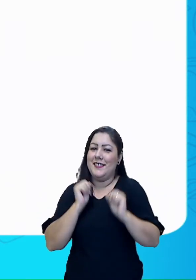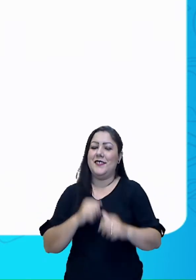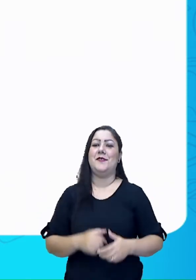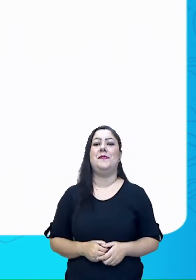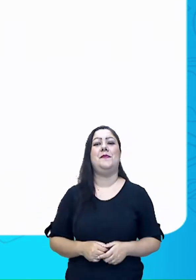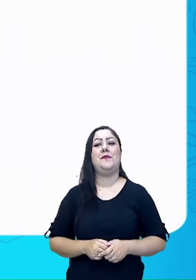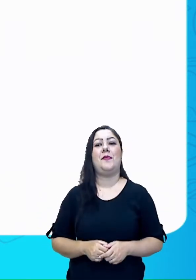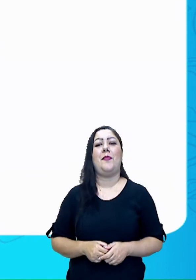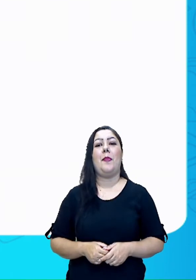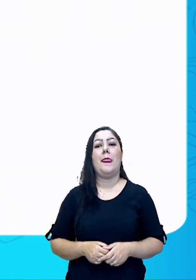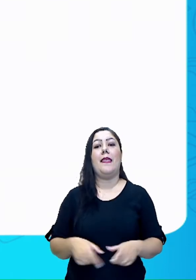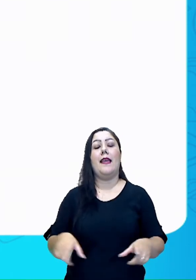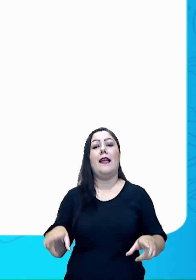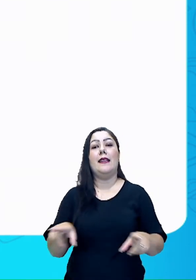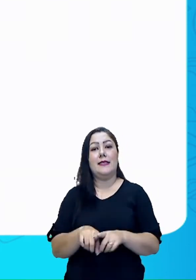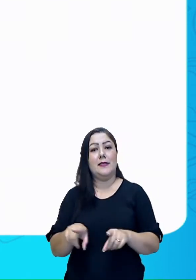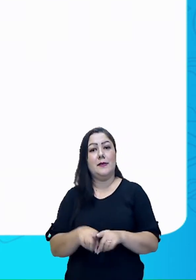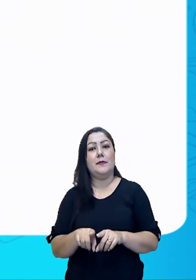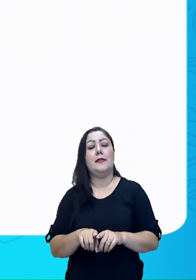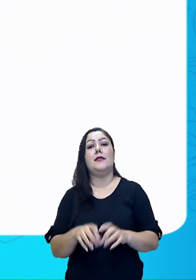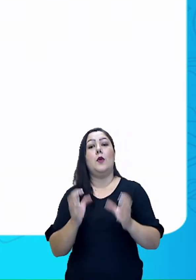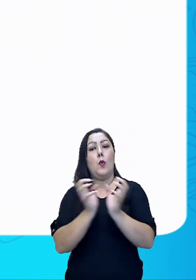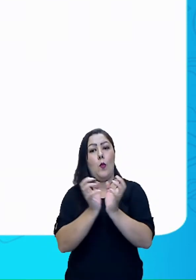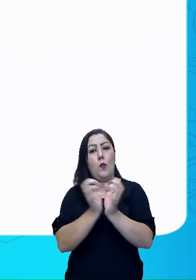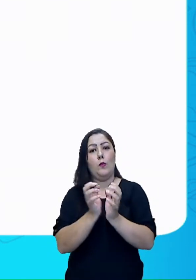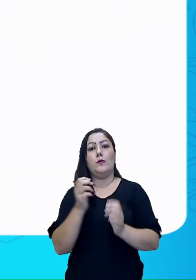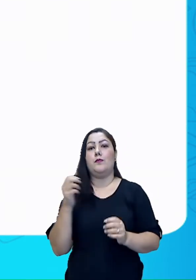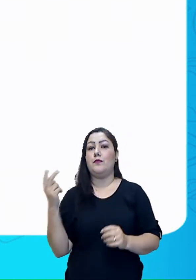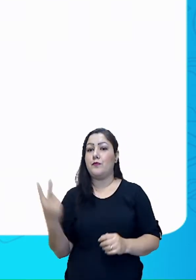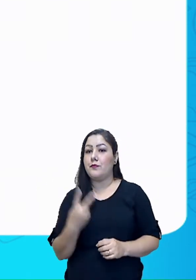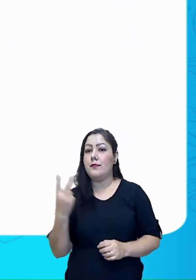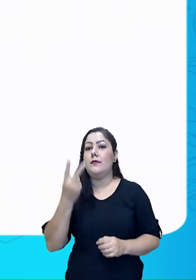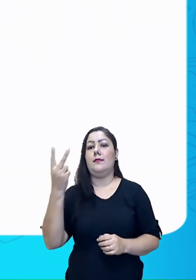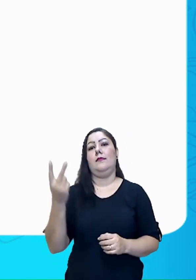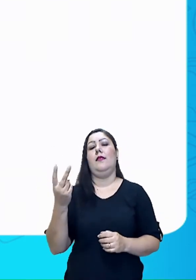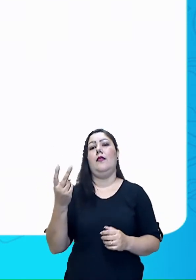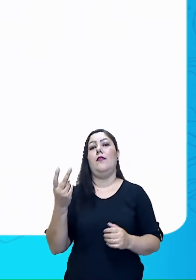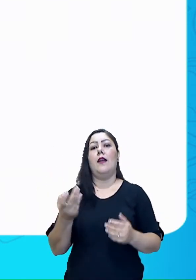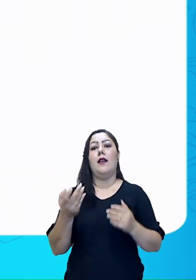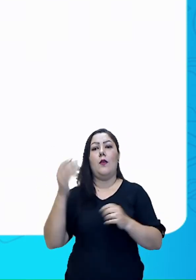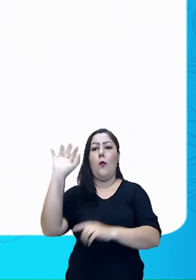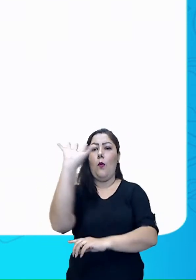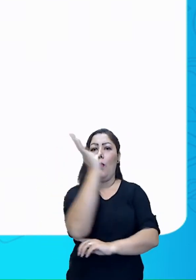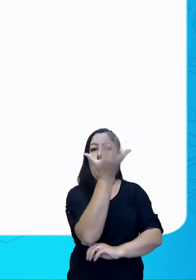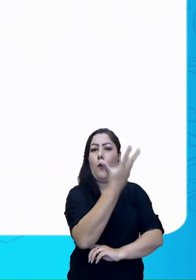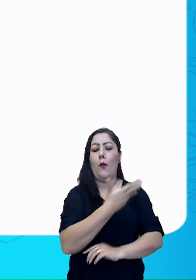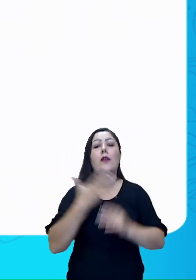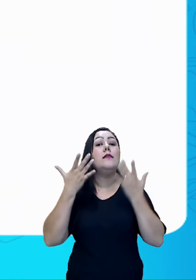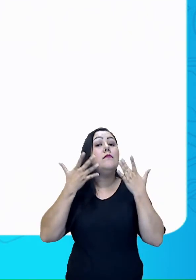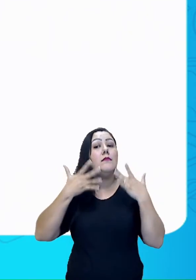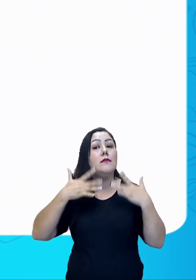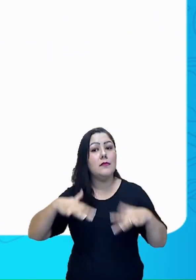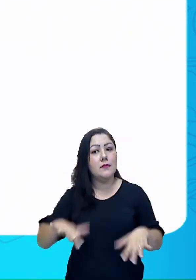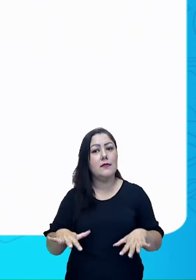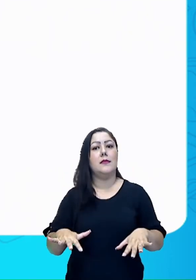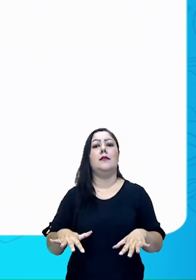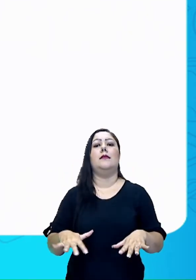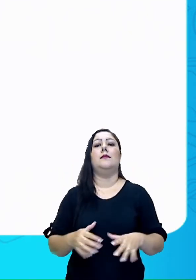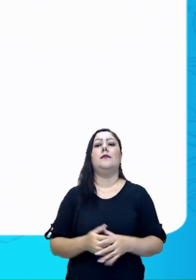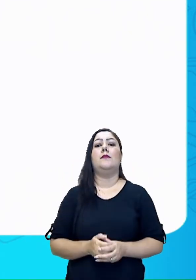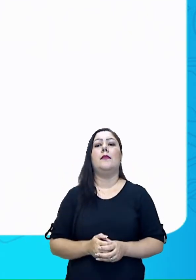Patrimônio ambiental ou natural são áreas da natureza que, por sua importância e